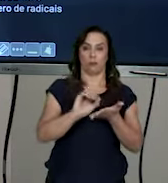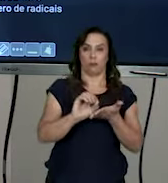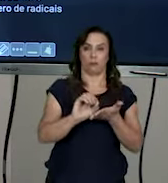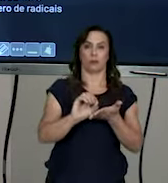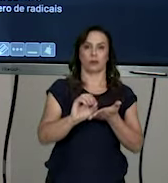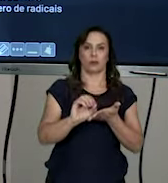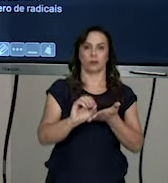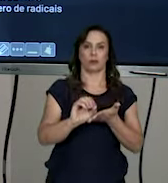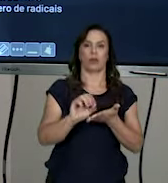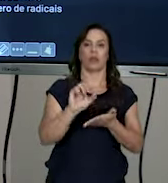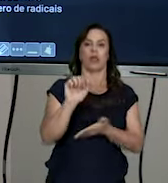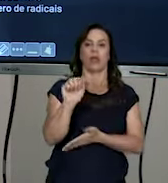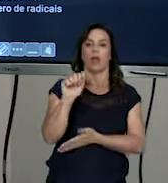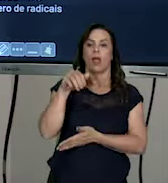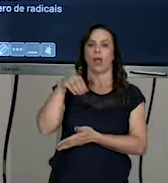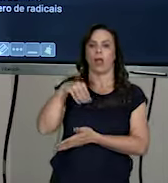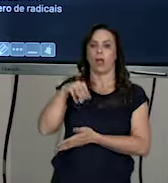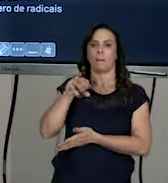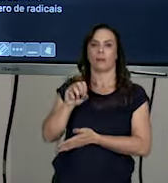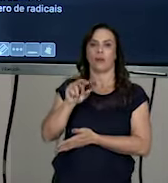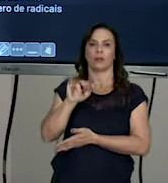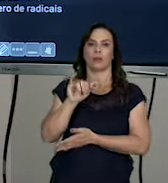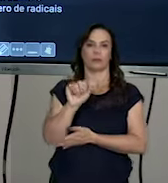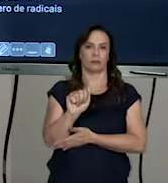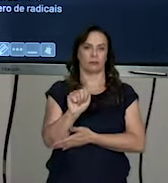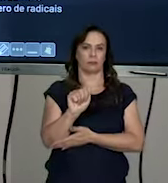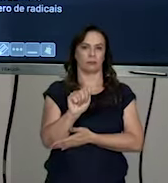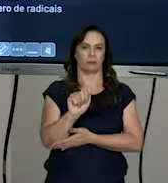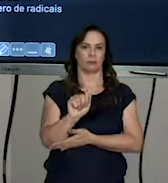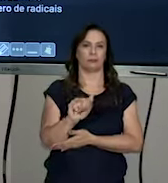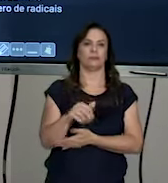da amônia, pela substituição de 1,